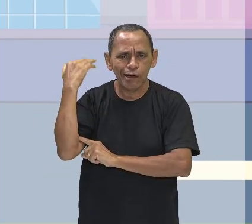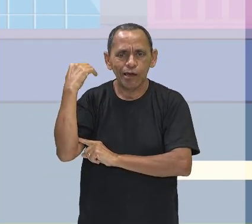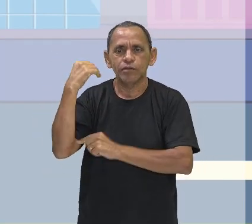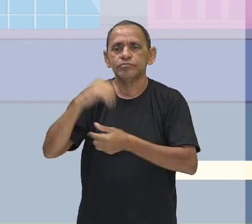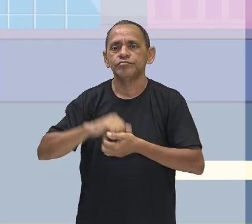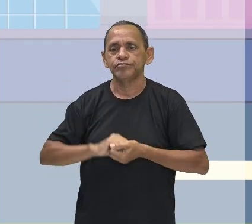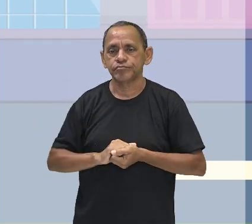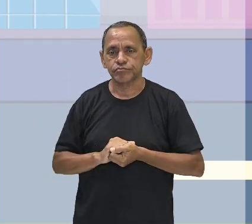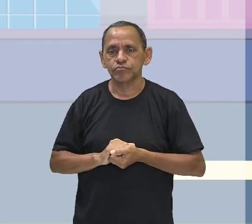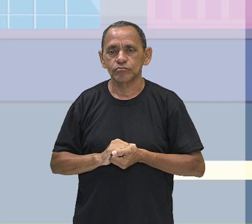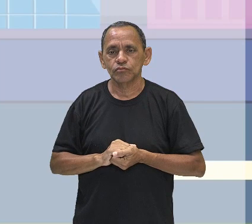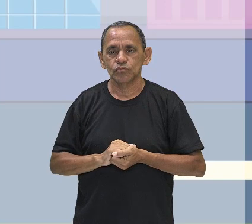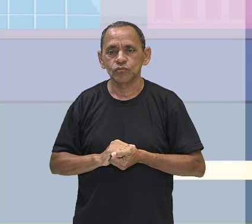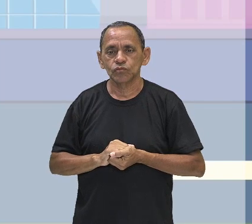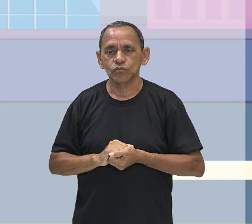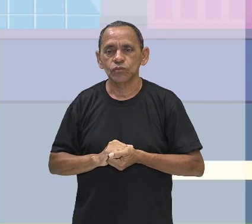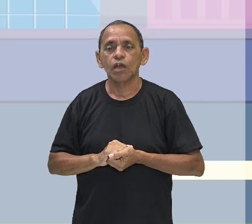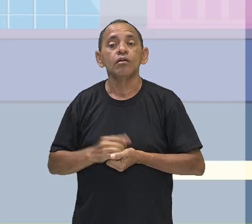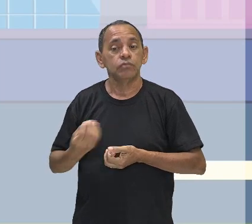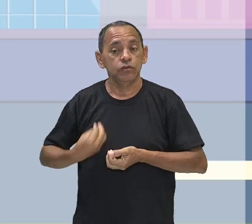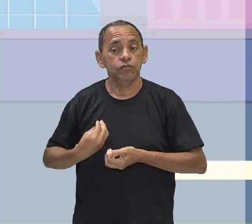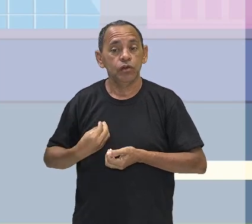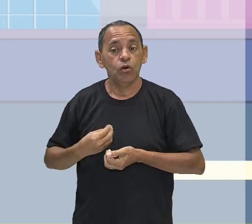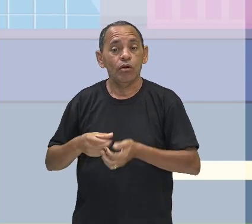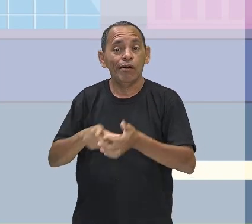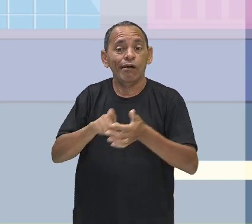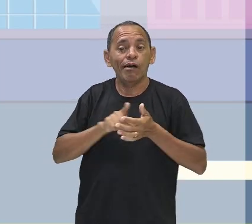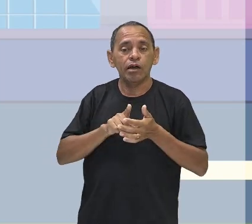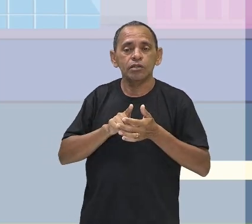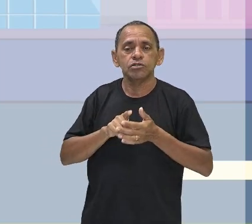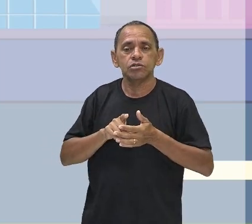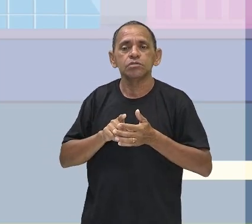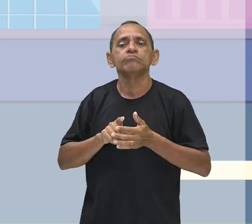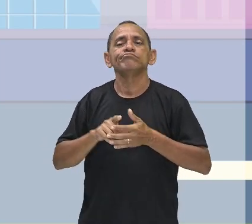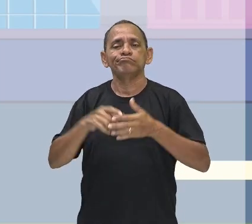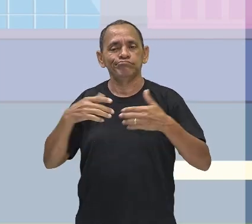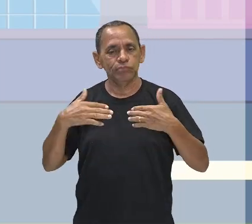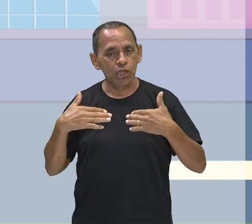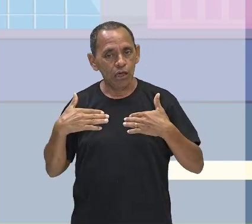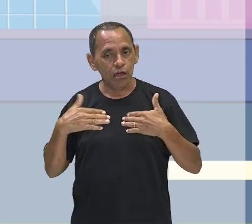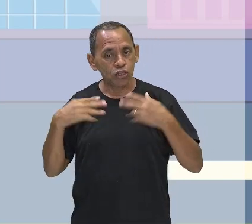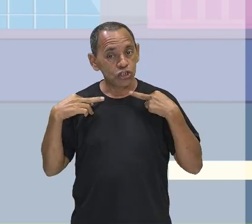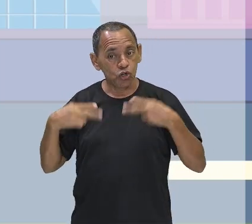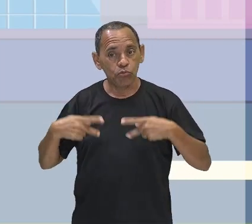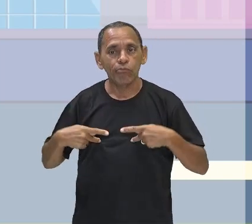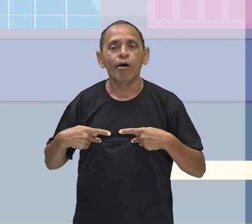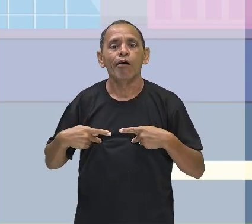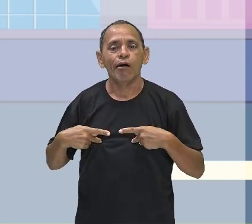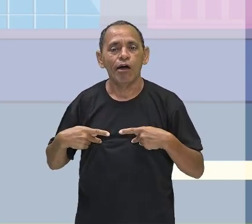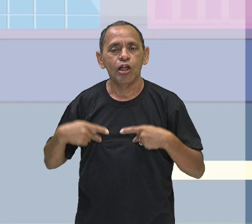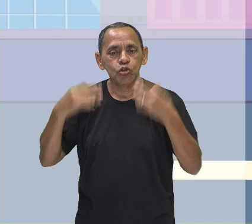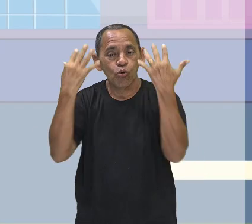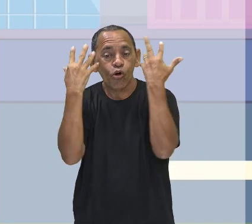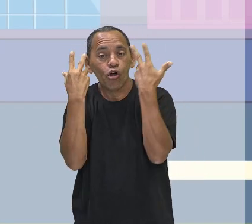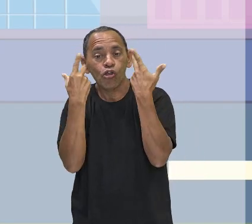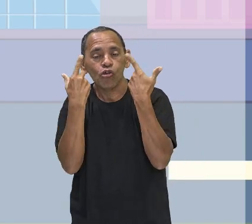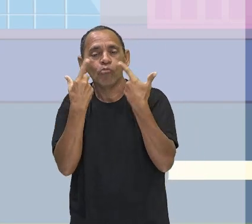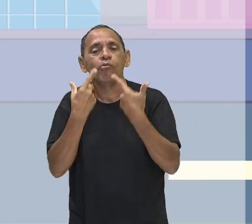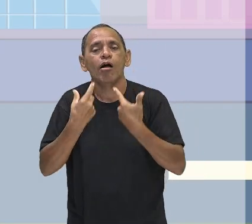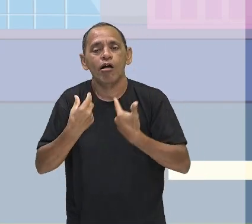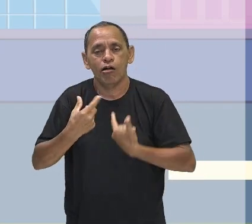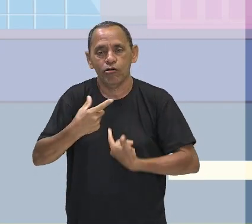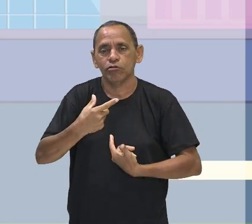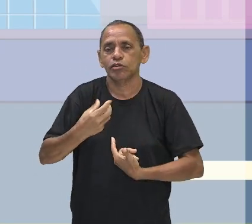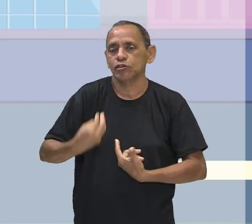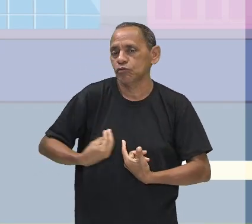dizia o seguinte: o homem é um animal que foi feito para viver em sociedade. Ele já tinha